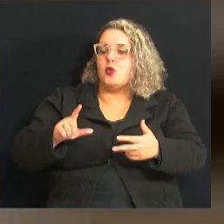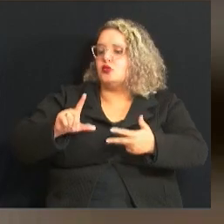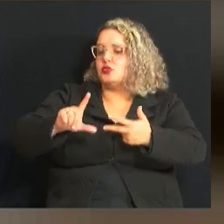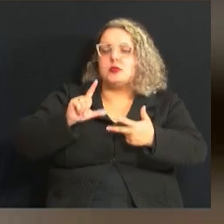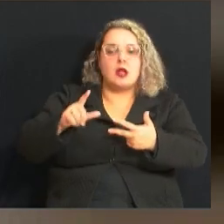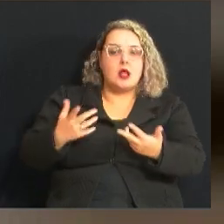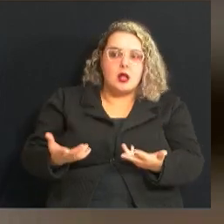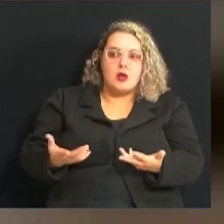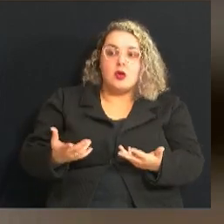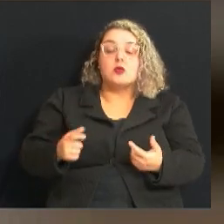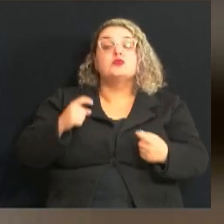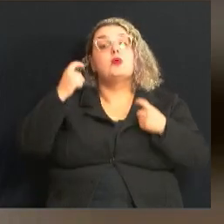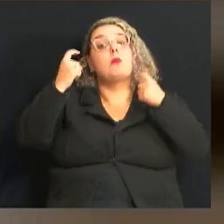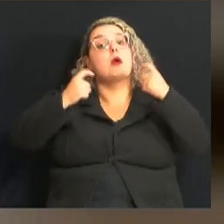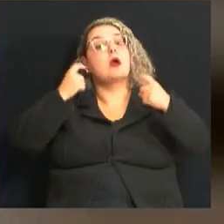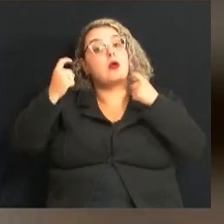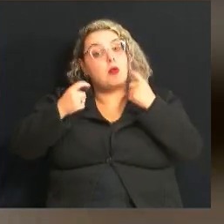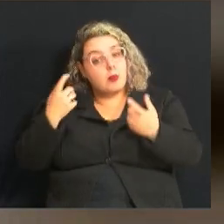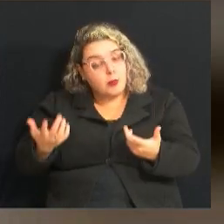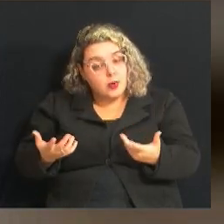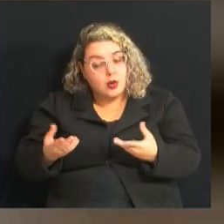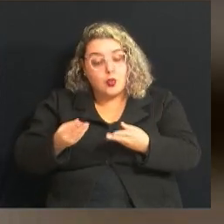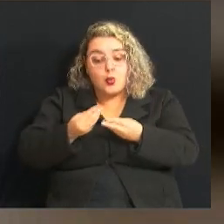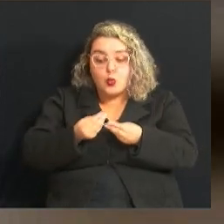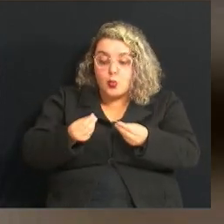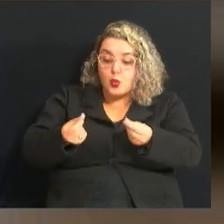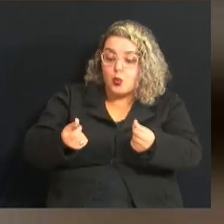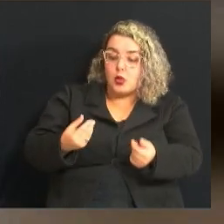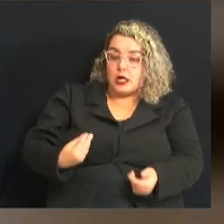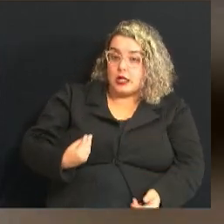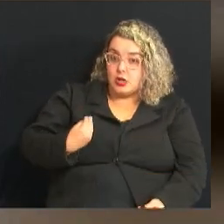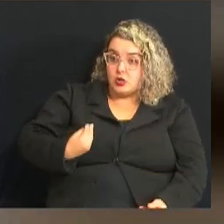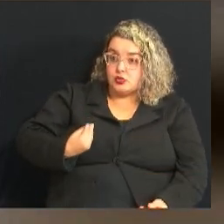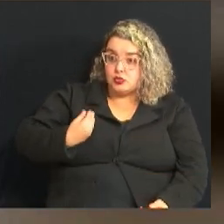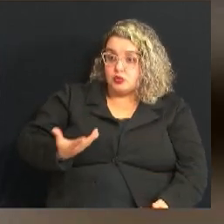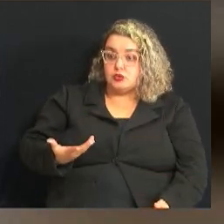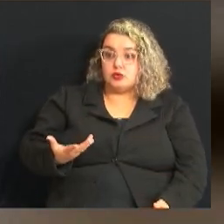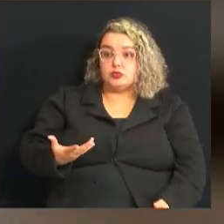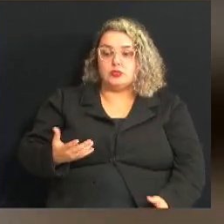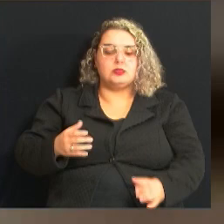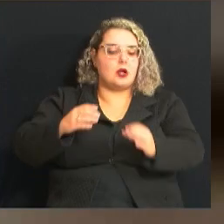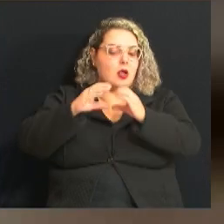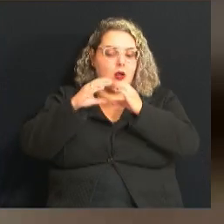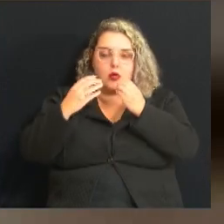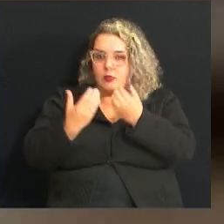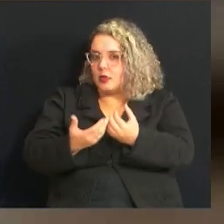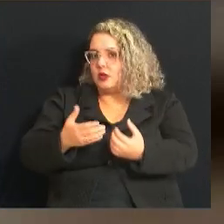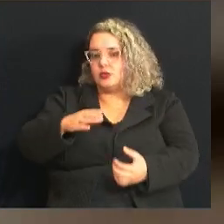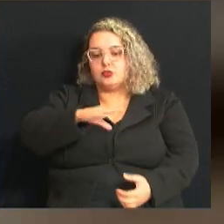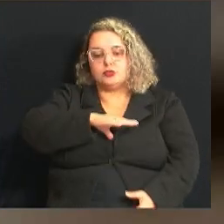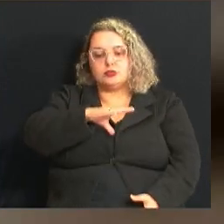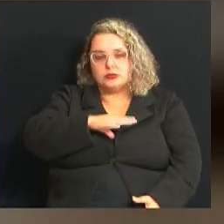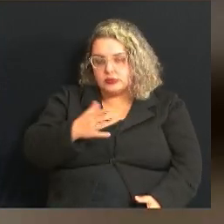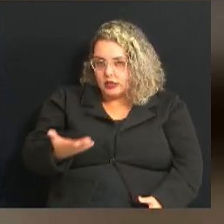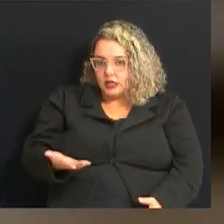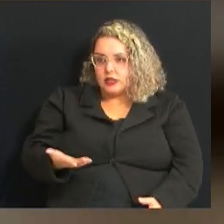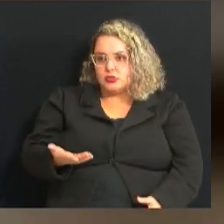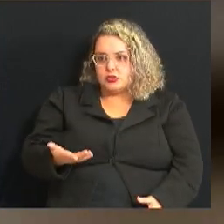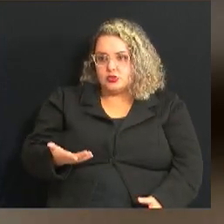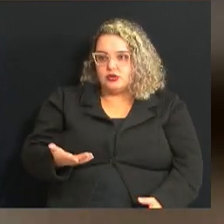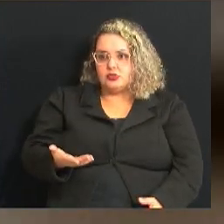estão preocupados com a qualidade de vida na sua comunidade, na sua cidade, que vão